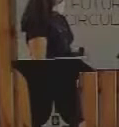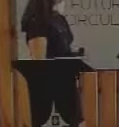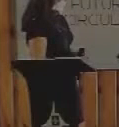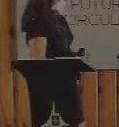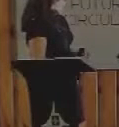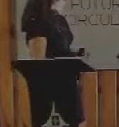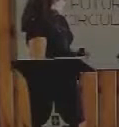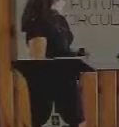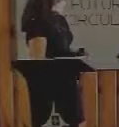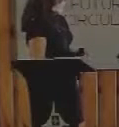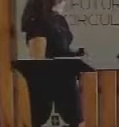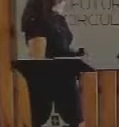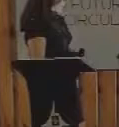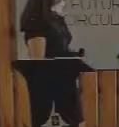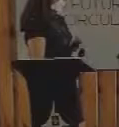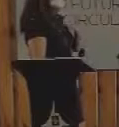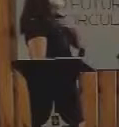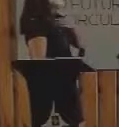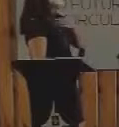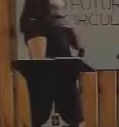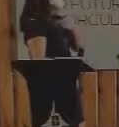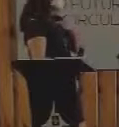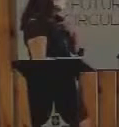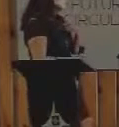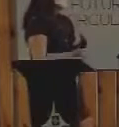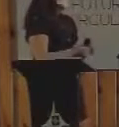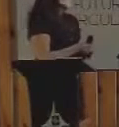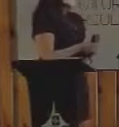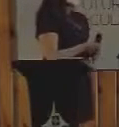manejo de Fernando Noronha.